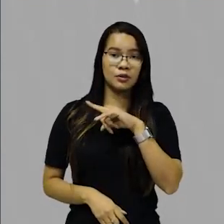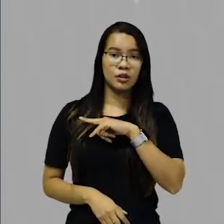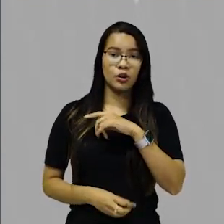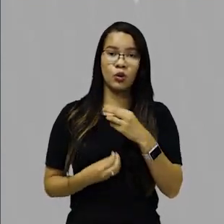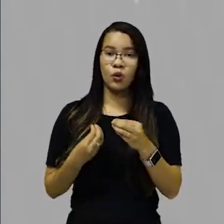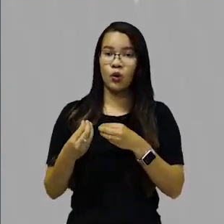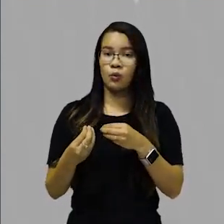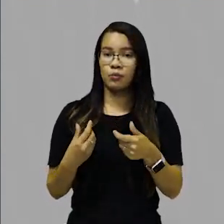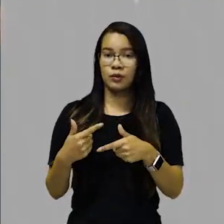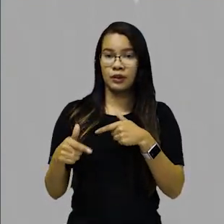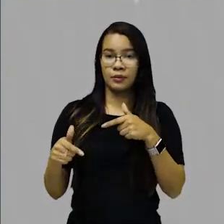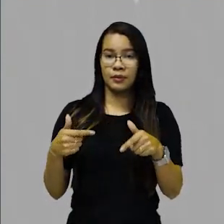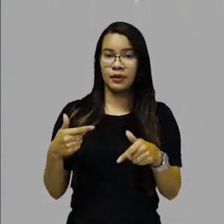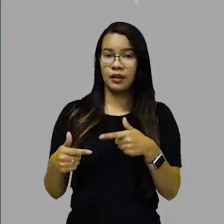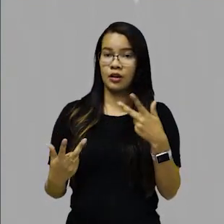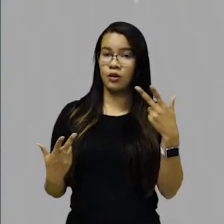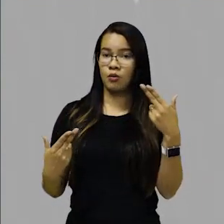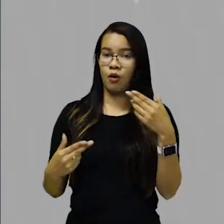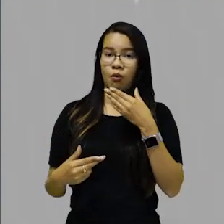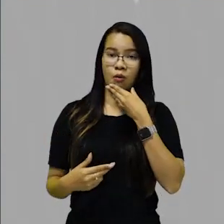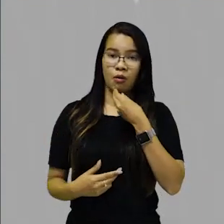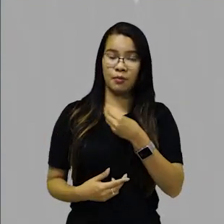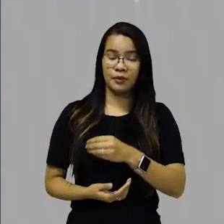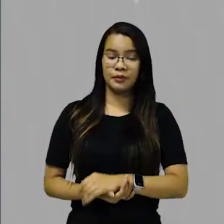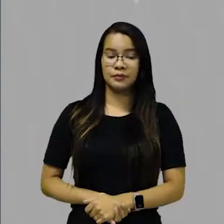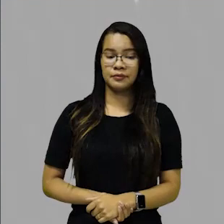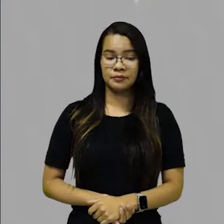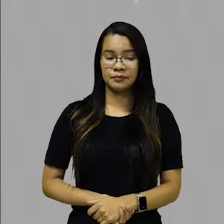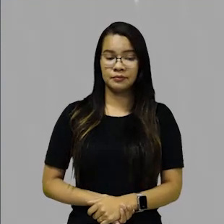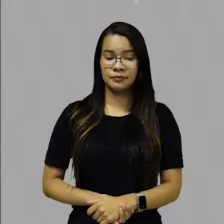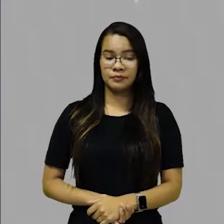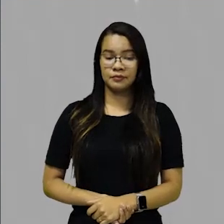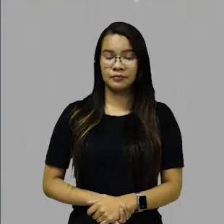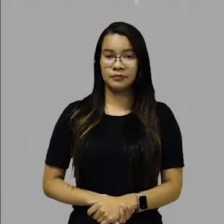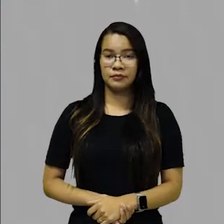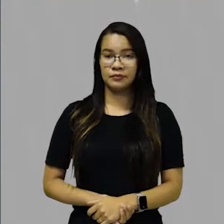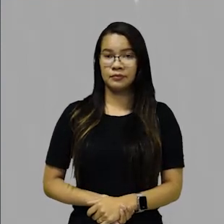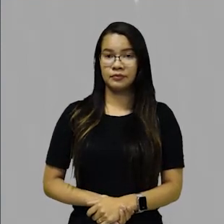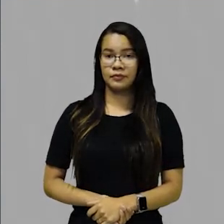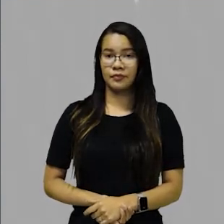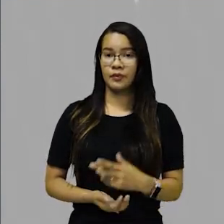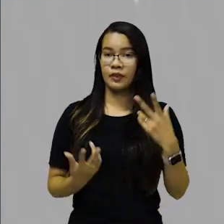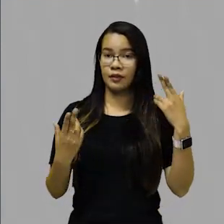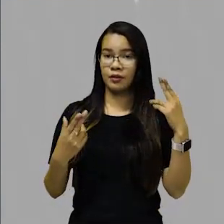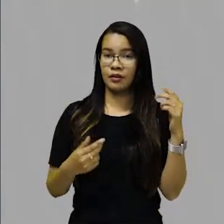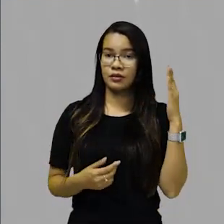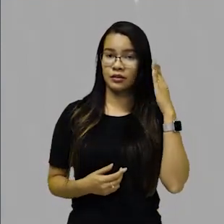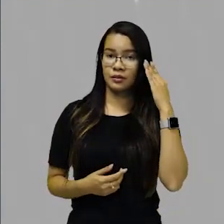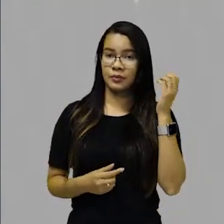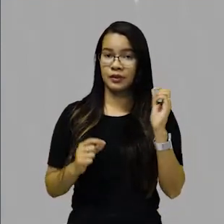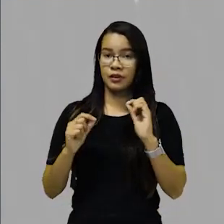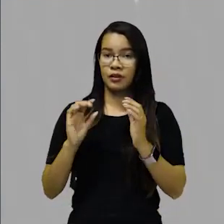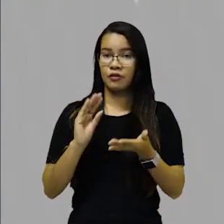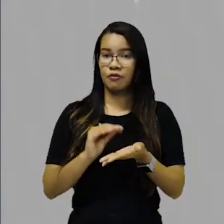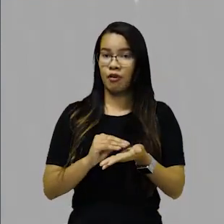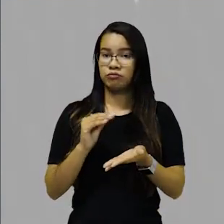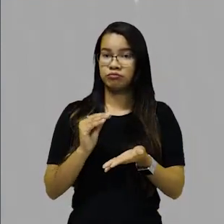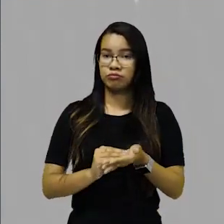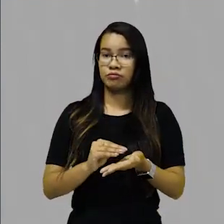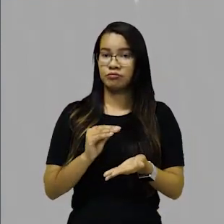de trabalho iguais ao homem. Apesar de saber que ainda falta muita